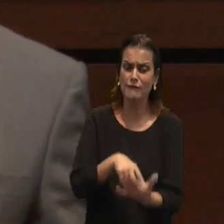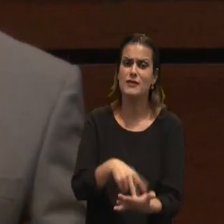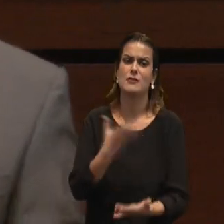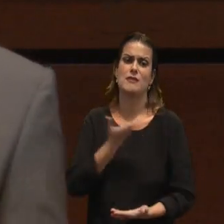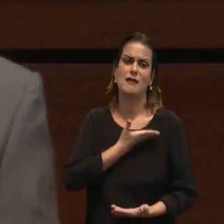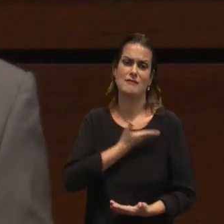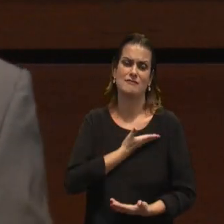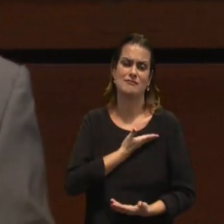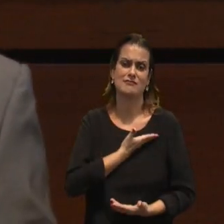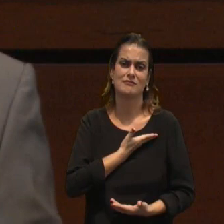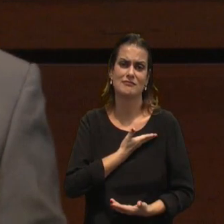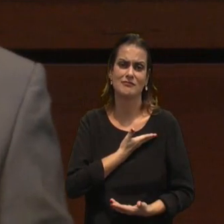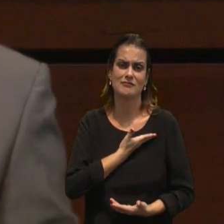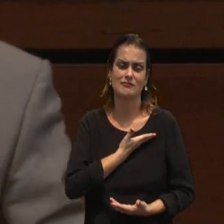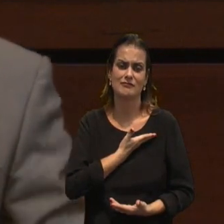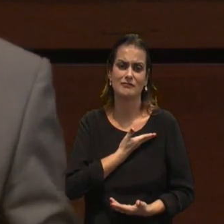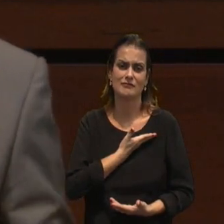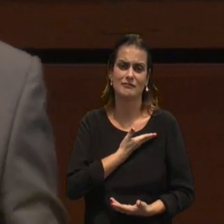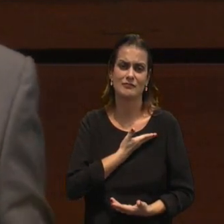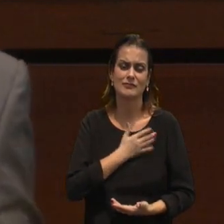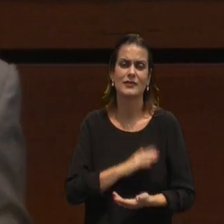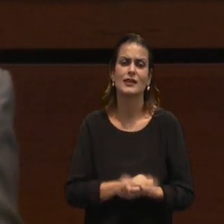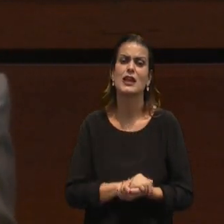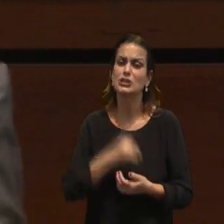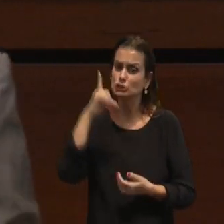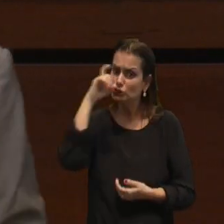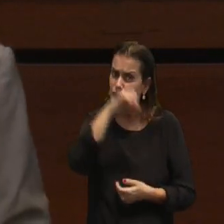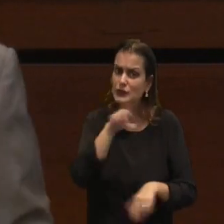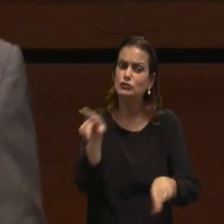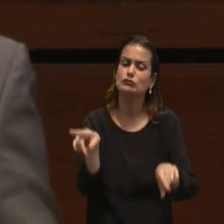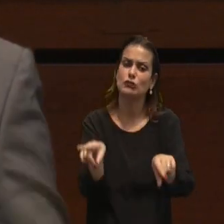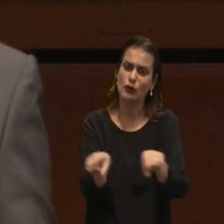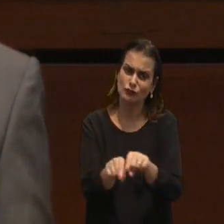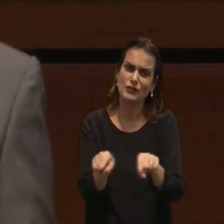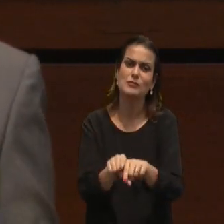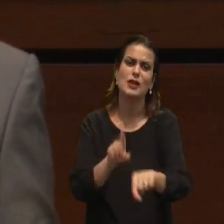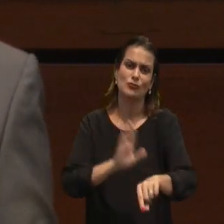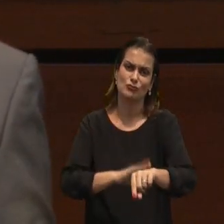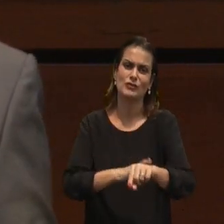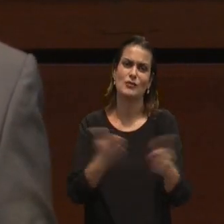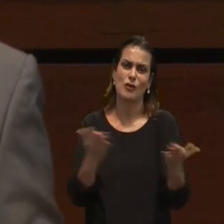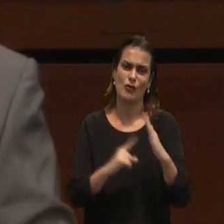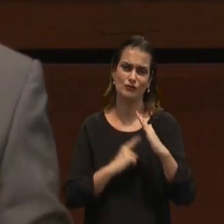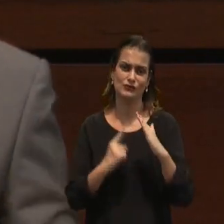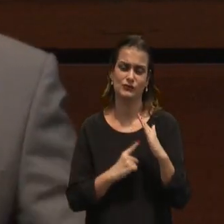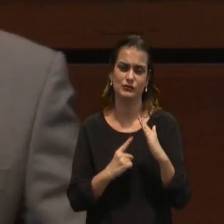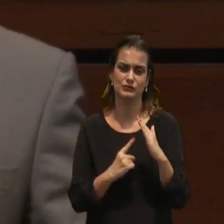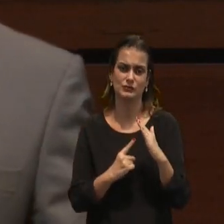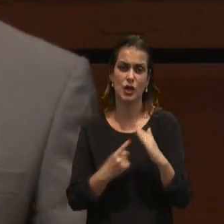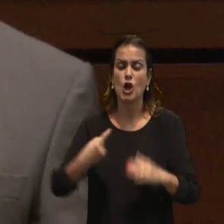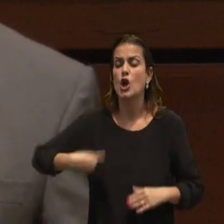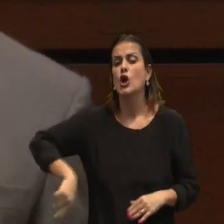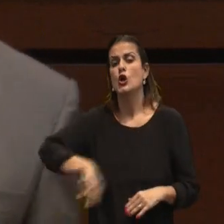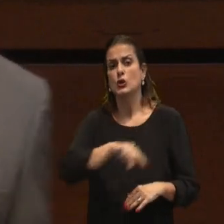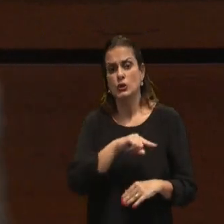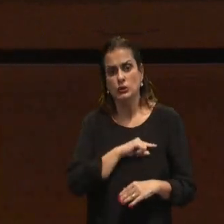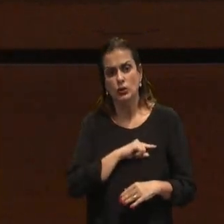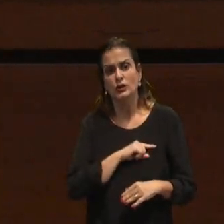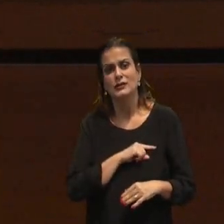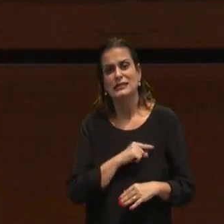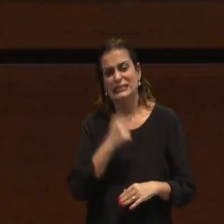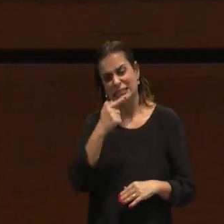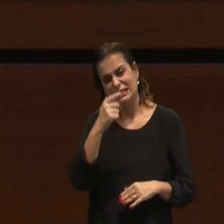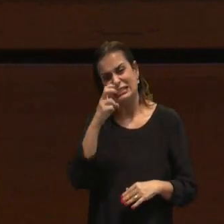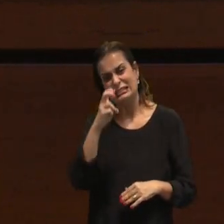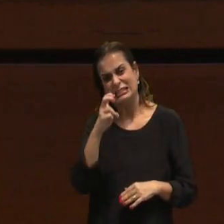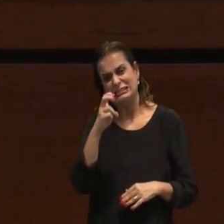nosso relacionamento, ele fica completamente comprometido. Nós estamos talvez chegando a 75